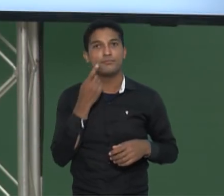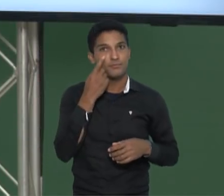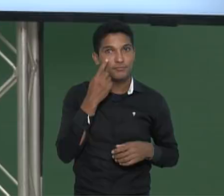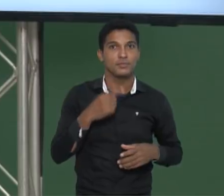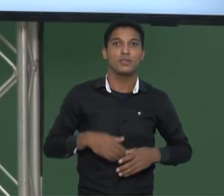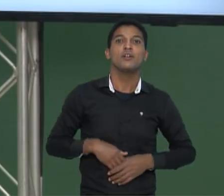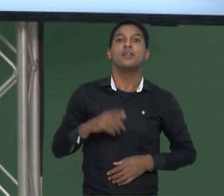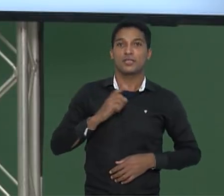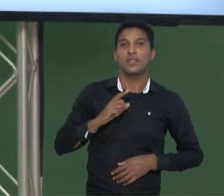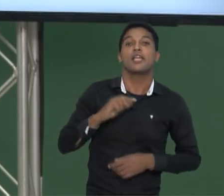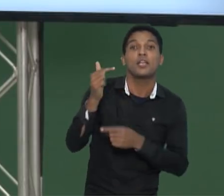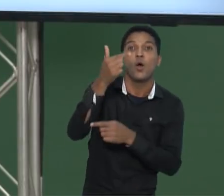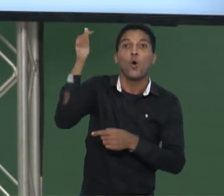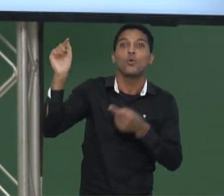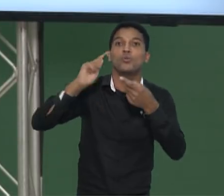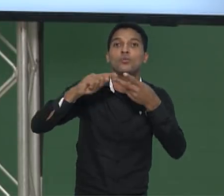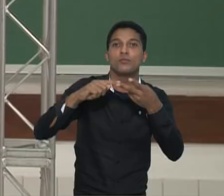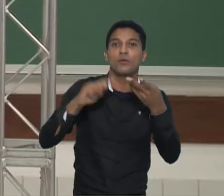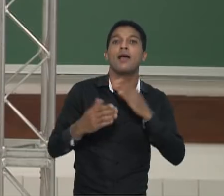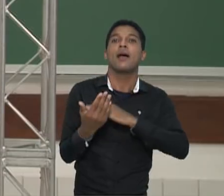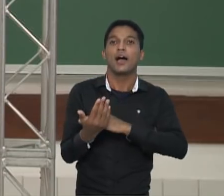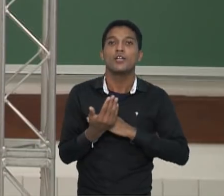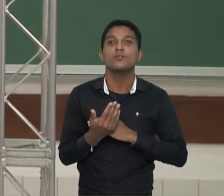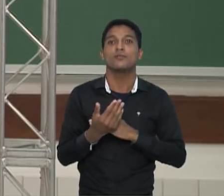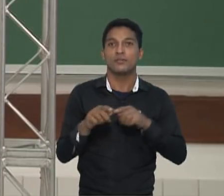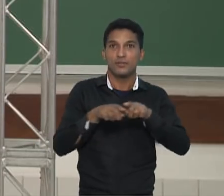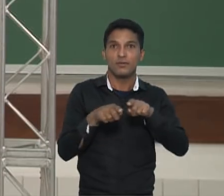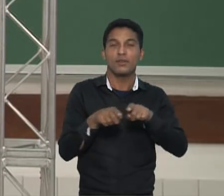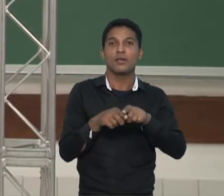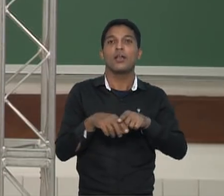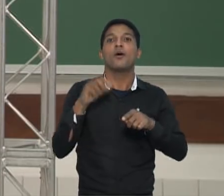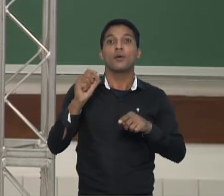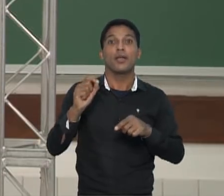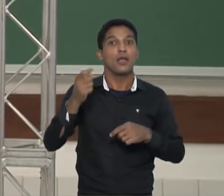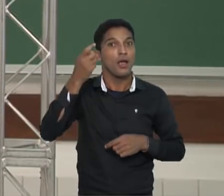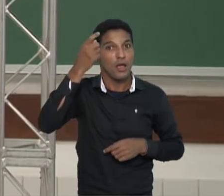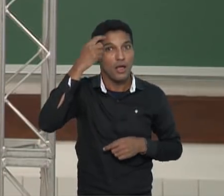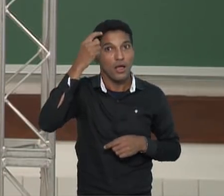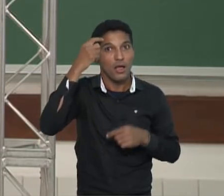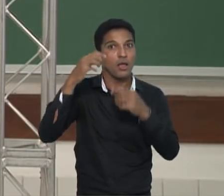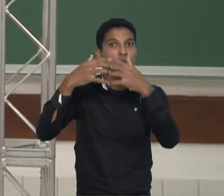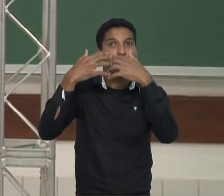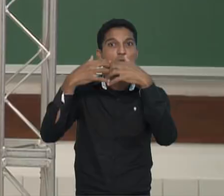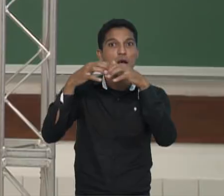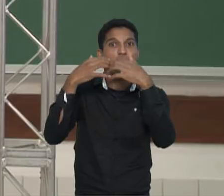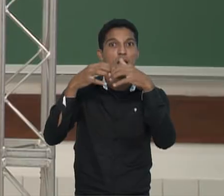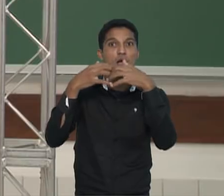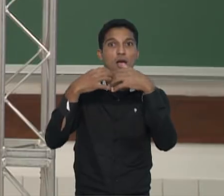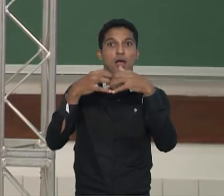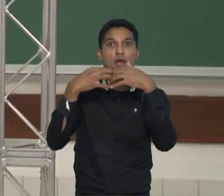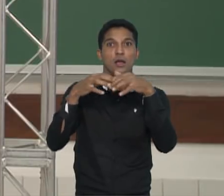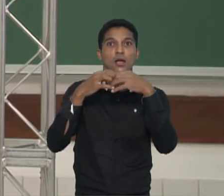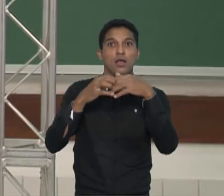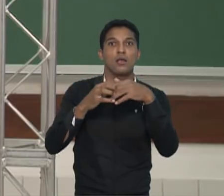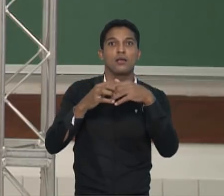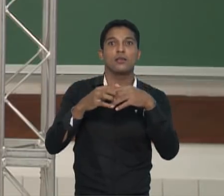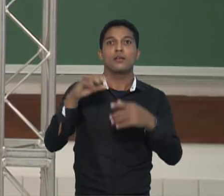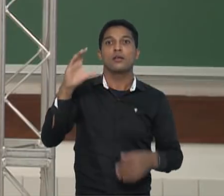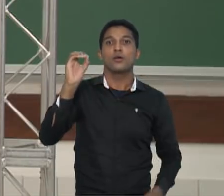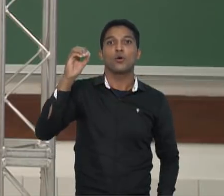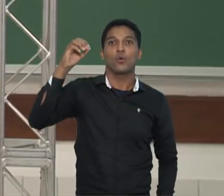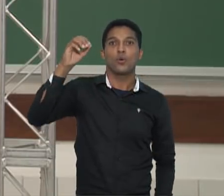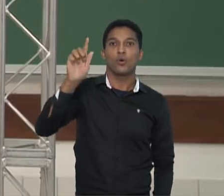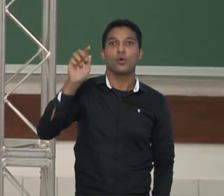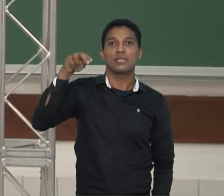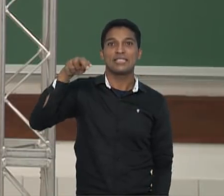tenho outros benefícios também, que são os benefícios psicológicos e cognitivos. São benefícios